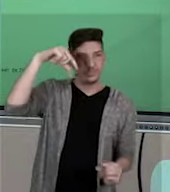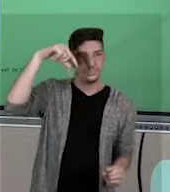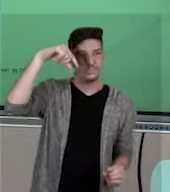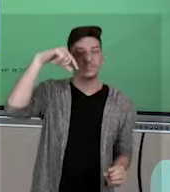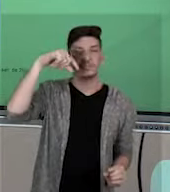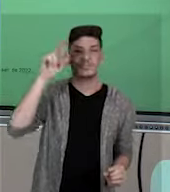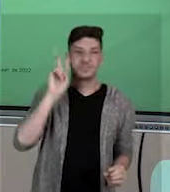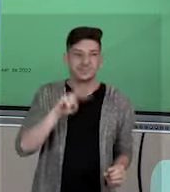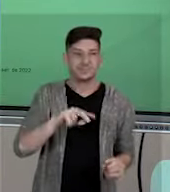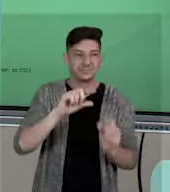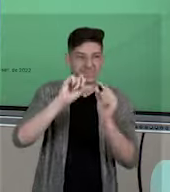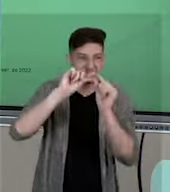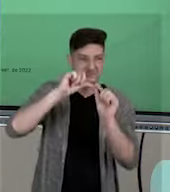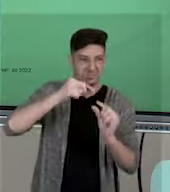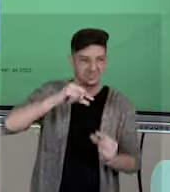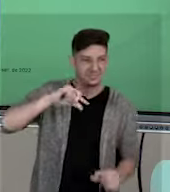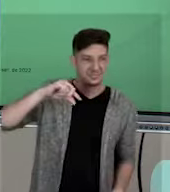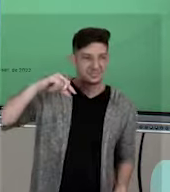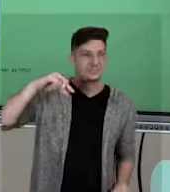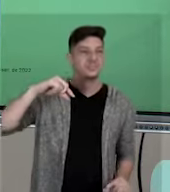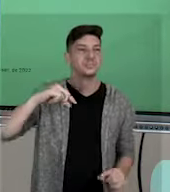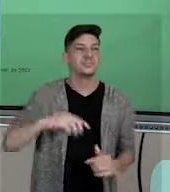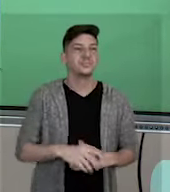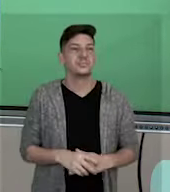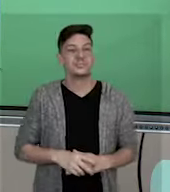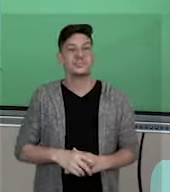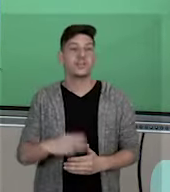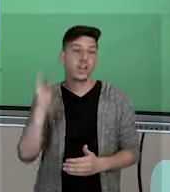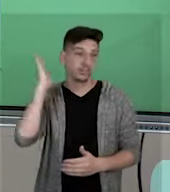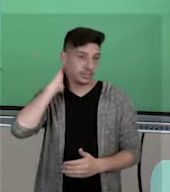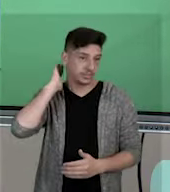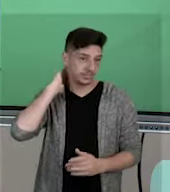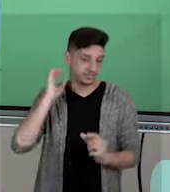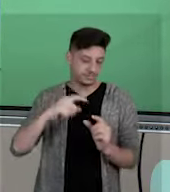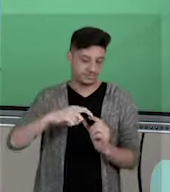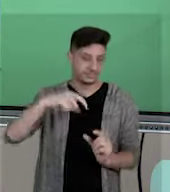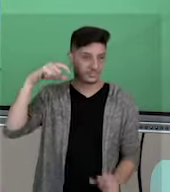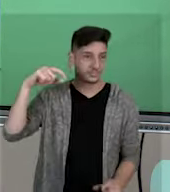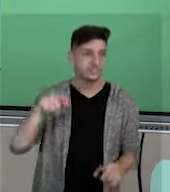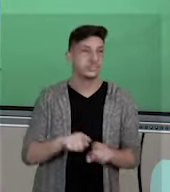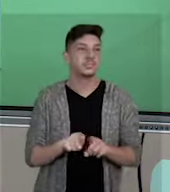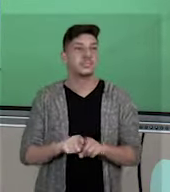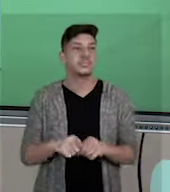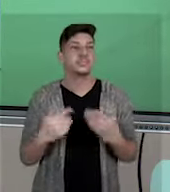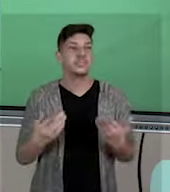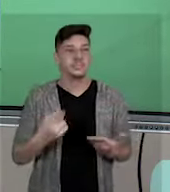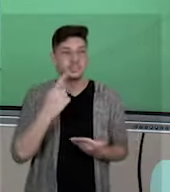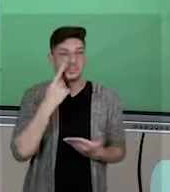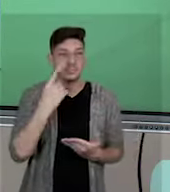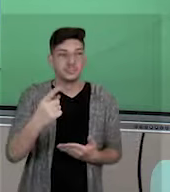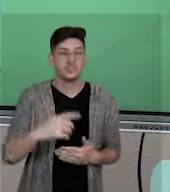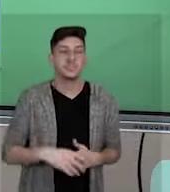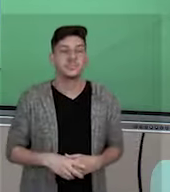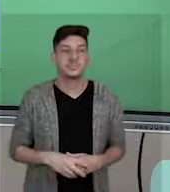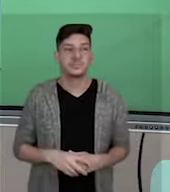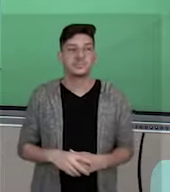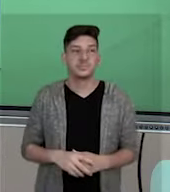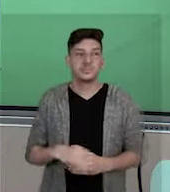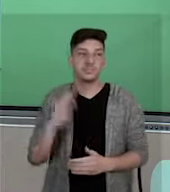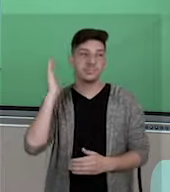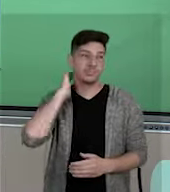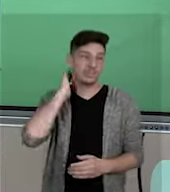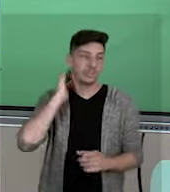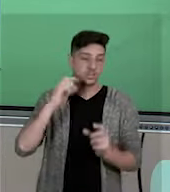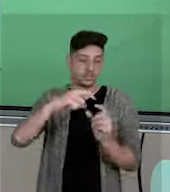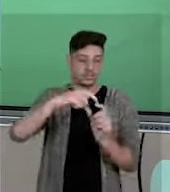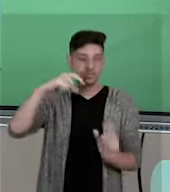espinhal, que vai percorrer toda a nossa coluna vertebral. E aí que vem uma outra questão, que a coluna, né, ela é um